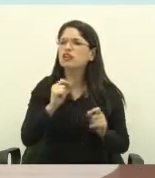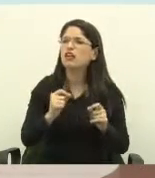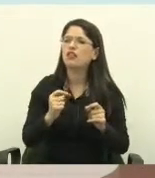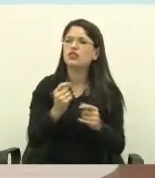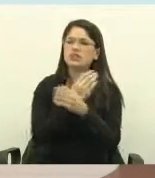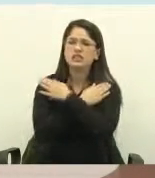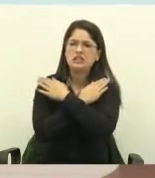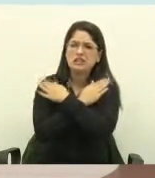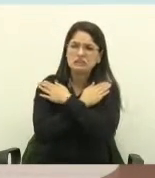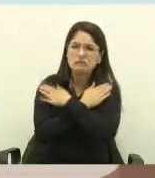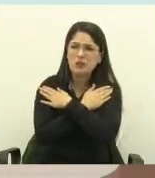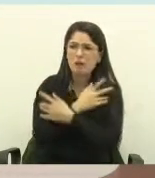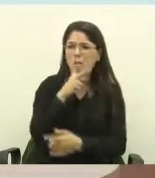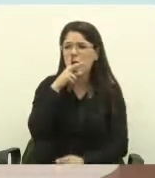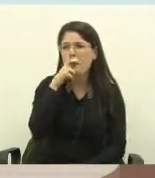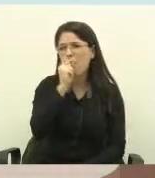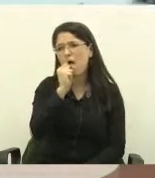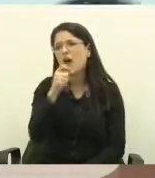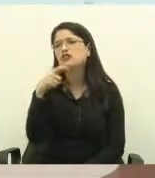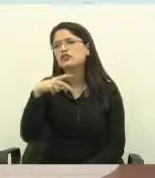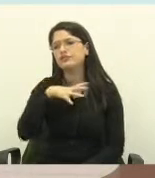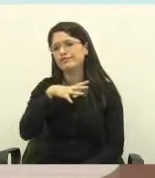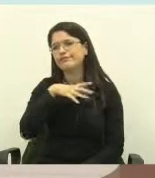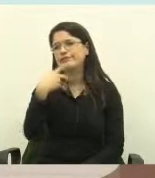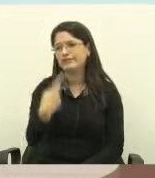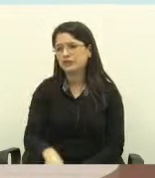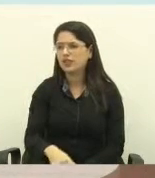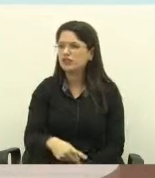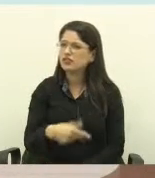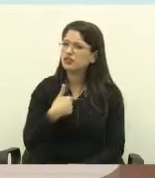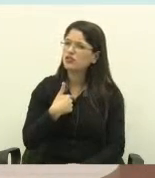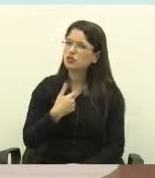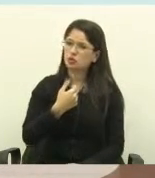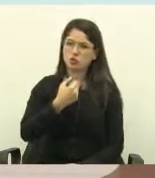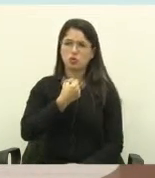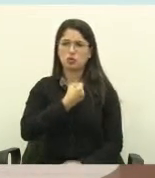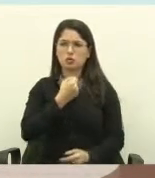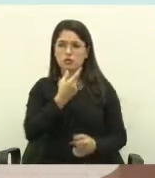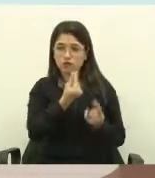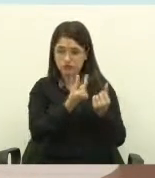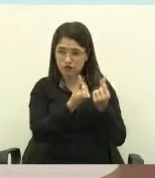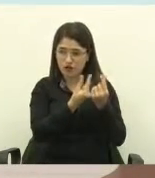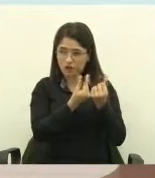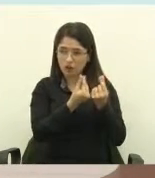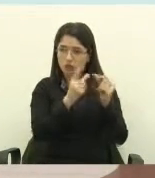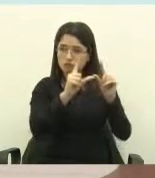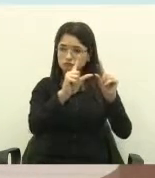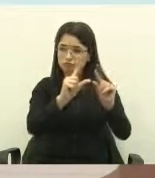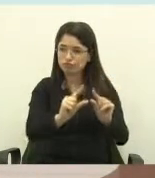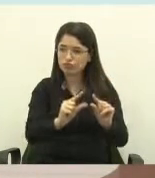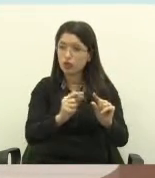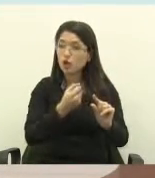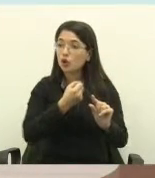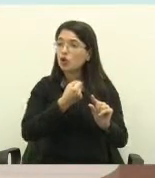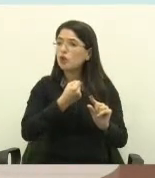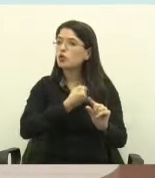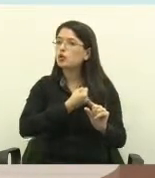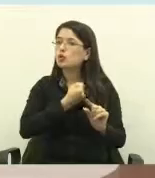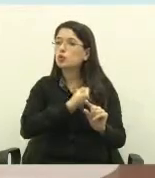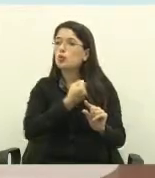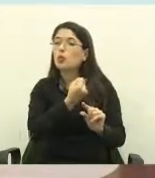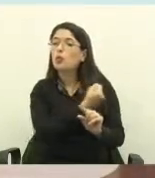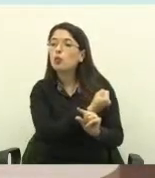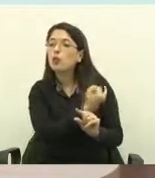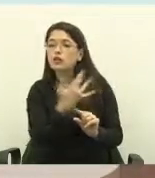fará, tendo em vista que abaixou o valor e aumentou o recurso?